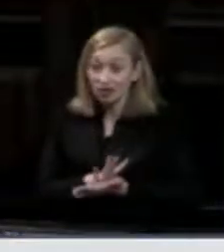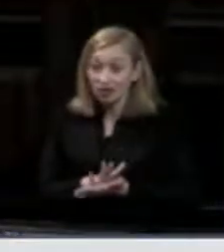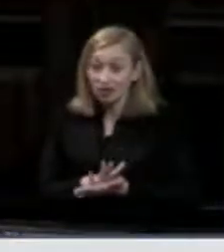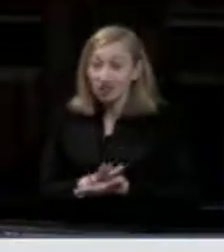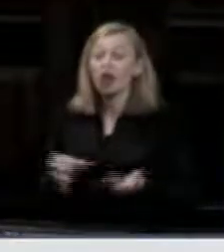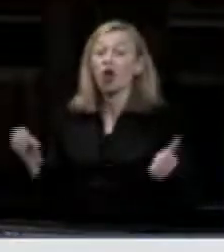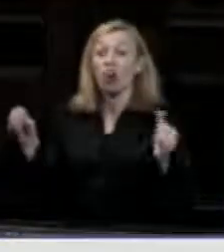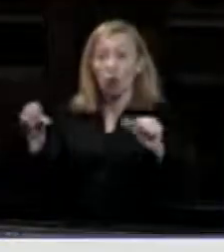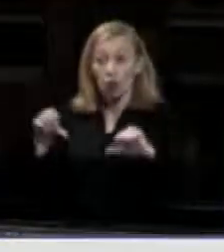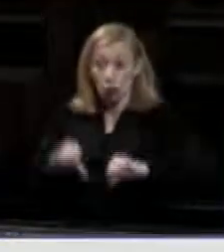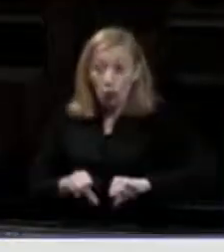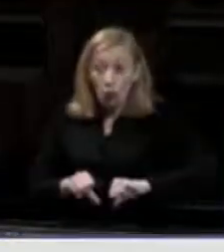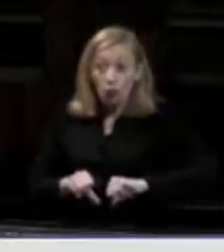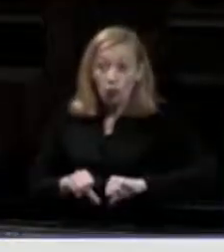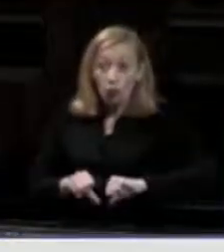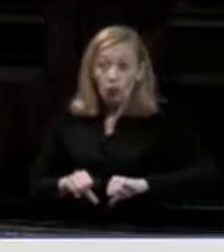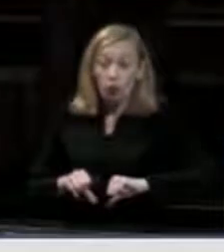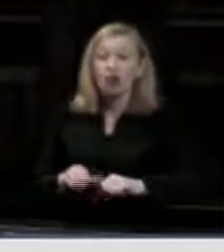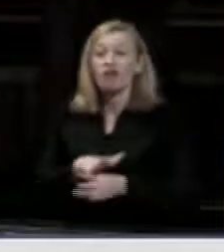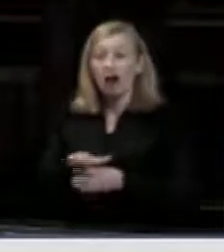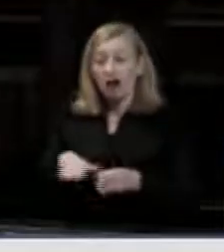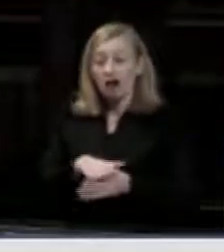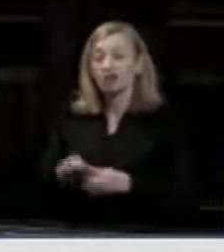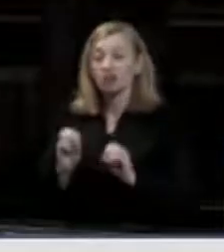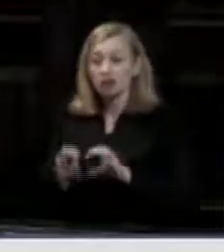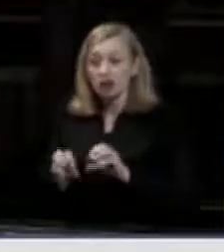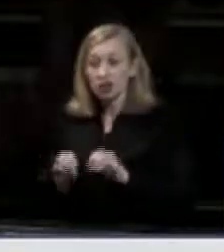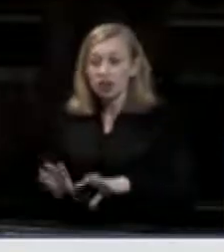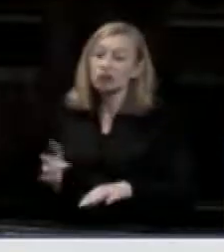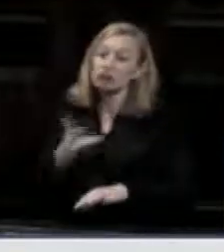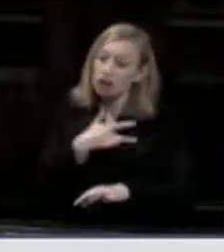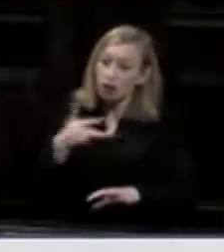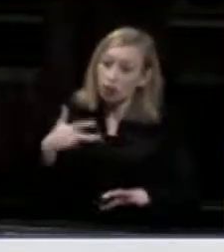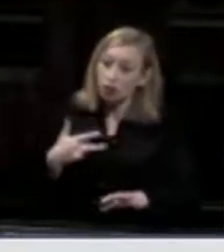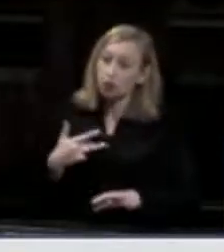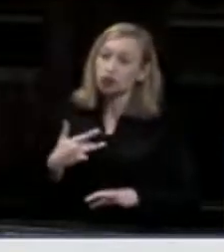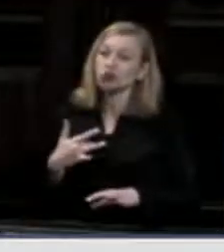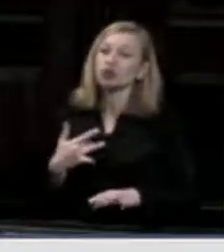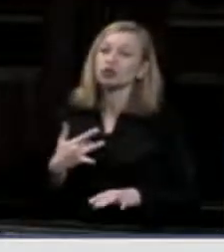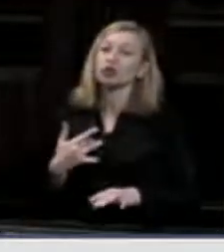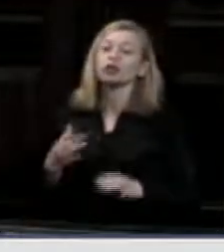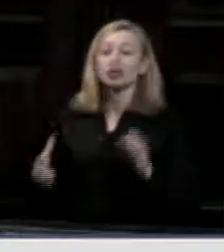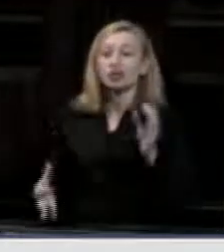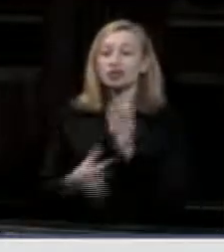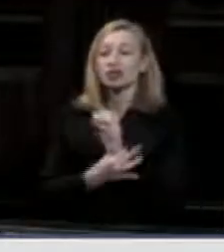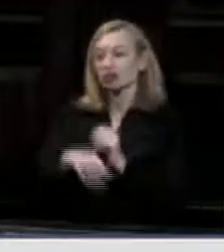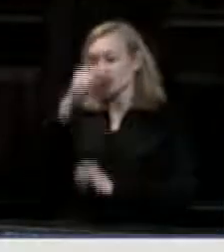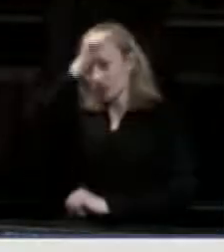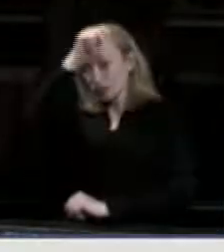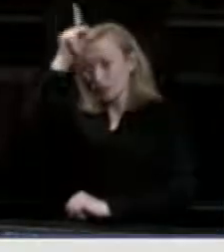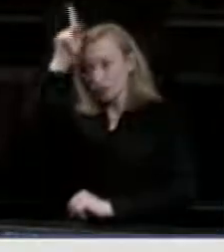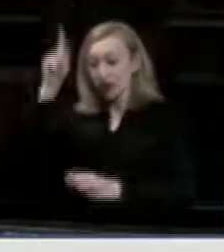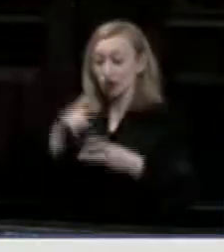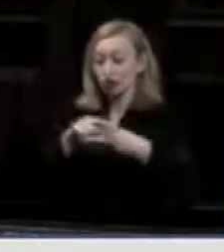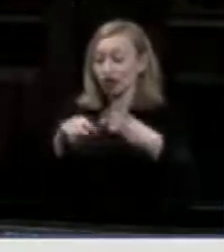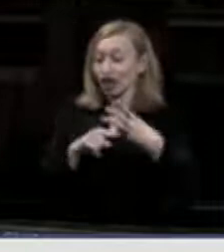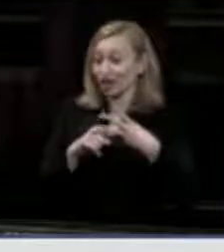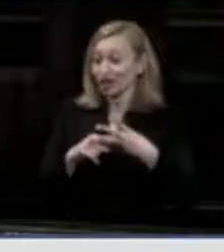mal, a educação, a saúde e a segurança pública.